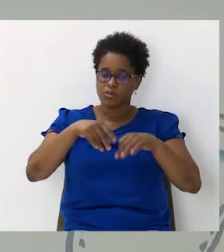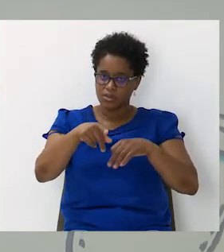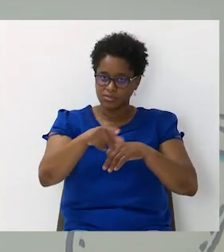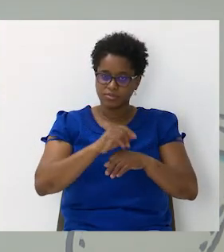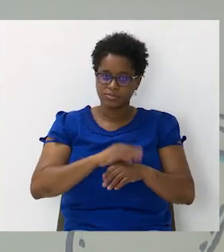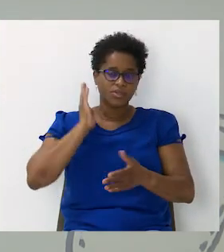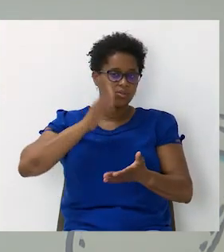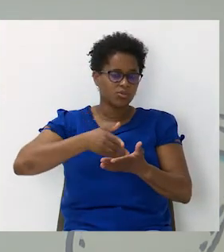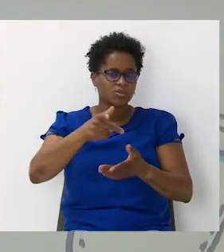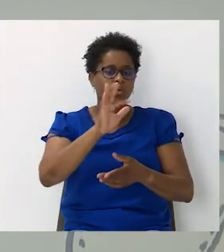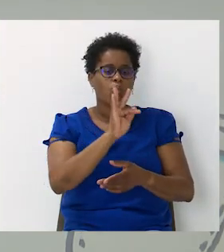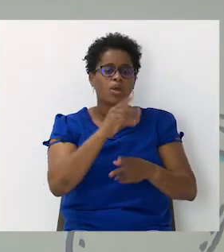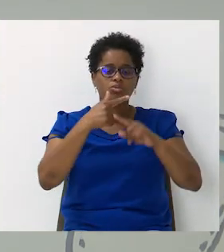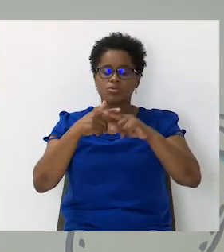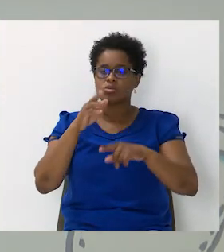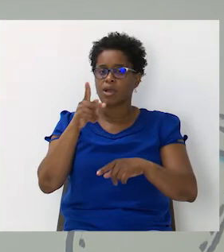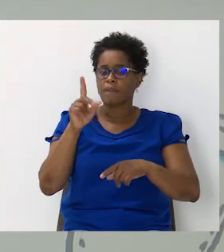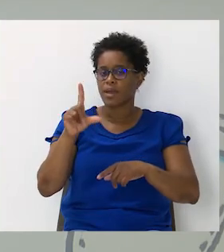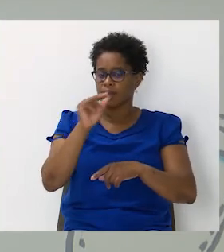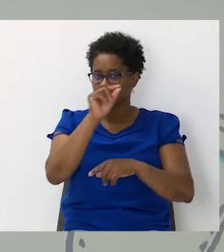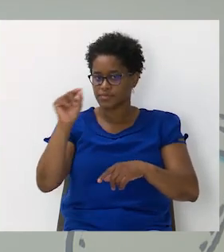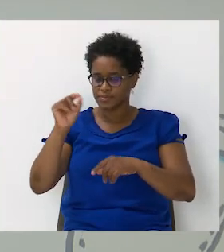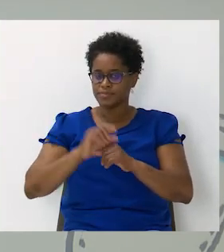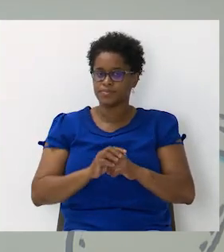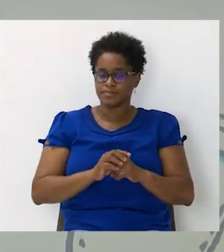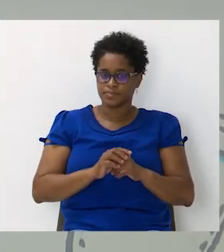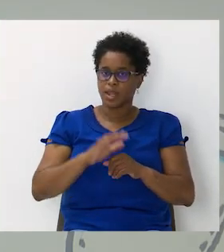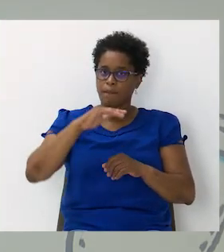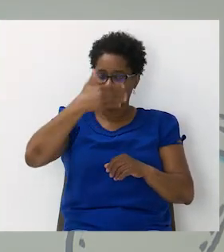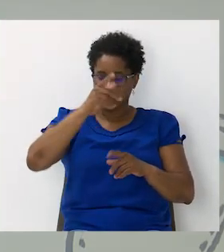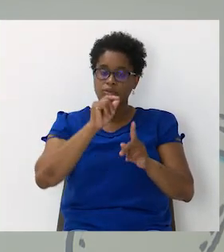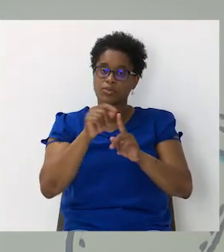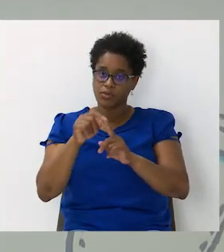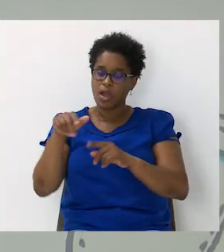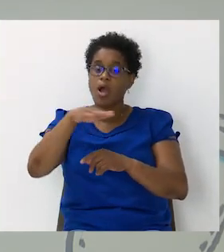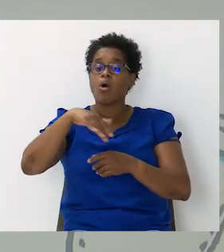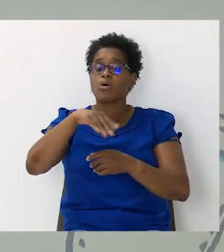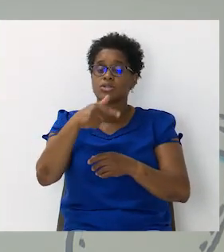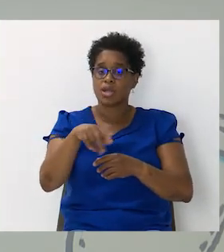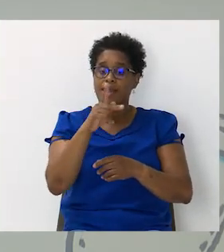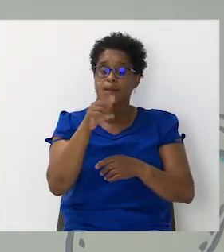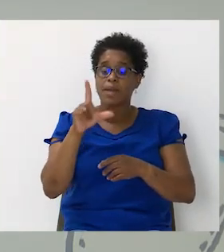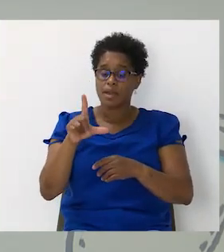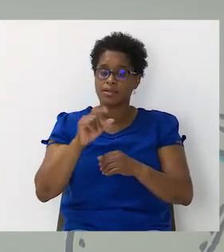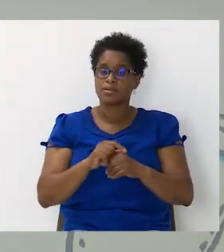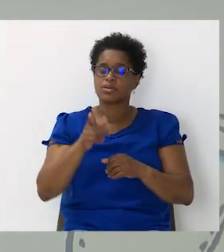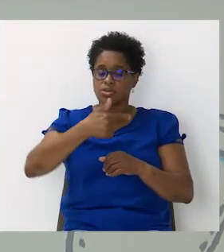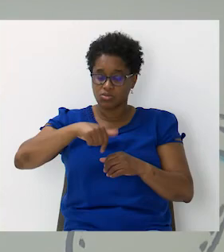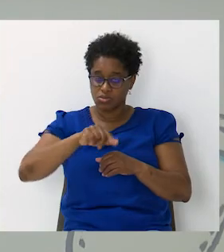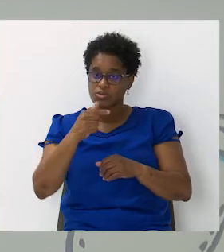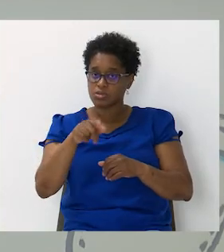4 multiplica por KL. Primeiro identificamos onde é que está KL. nós temos